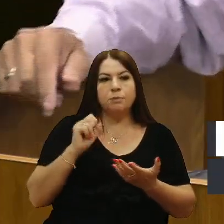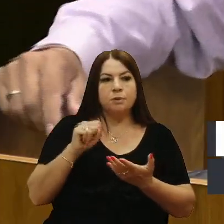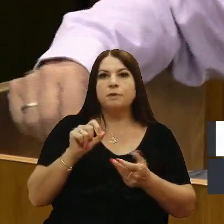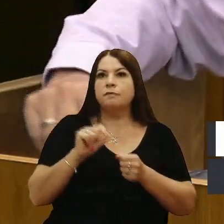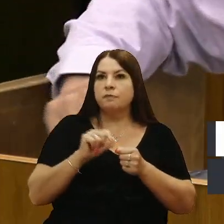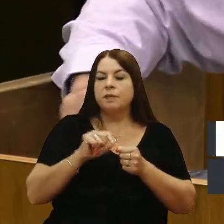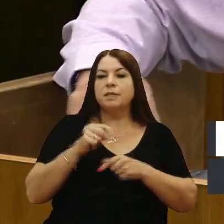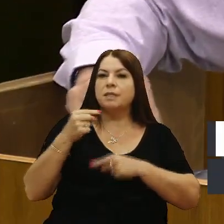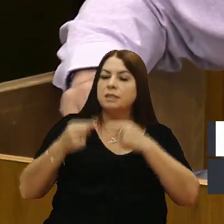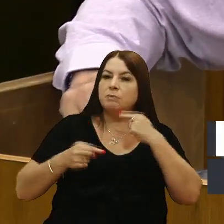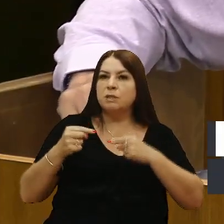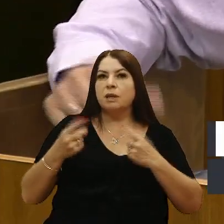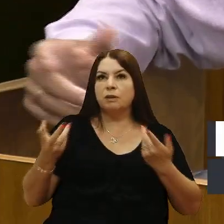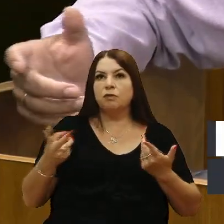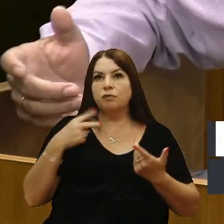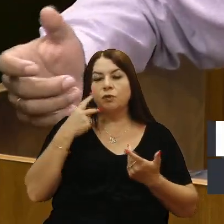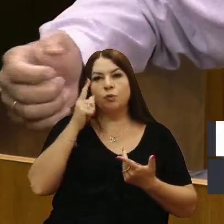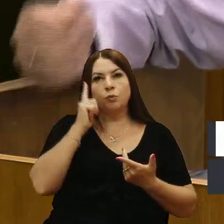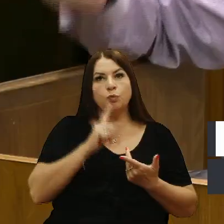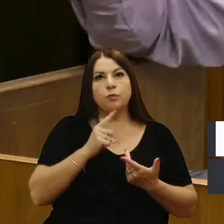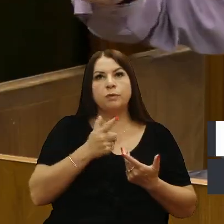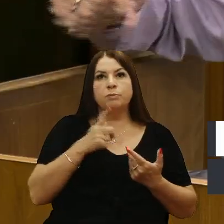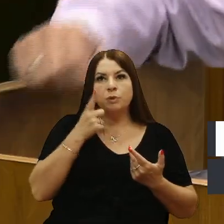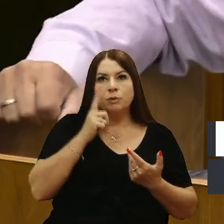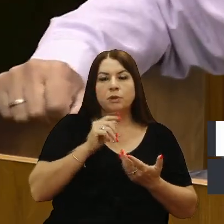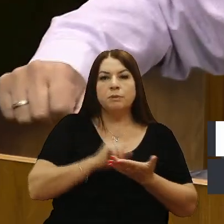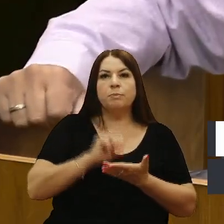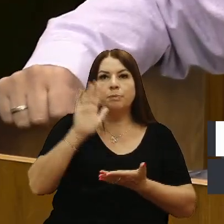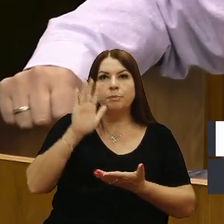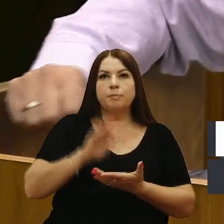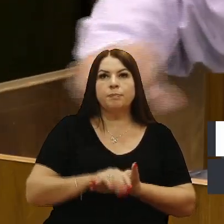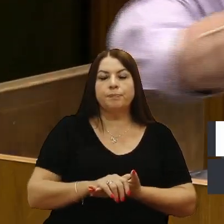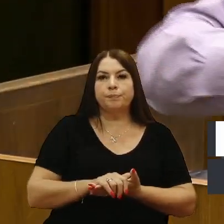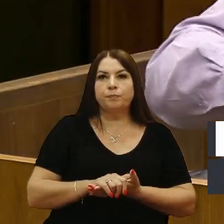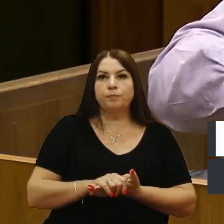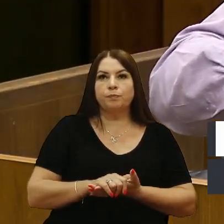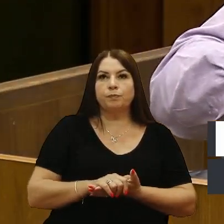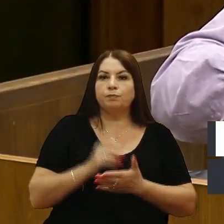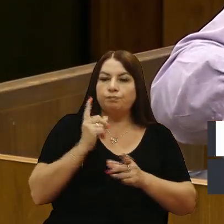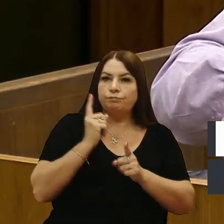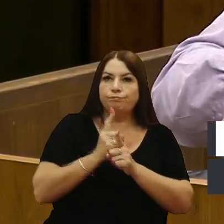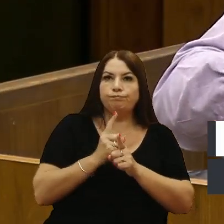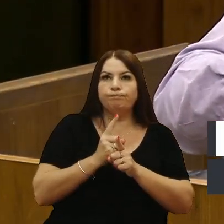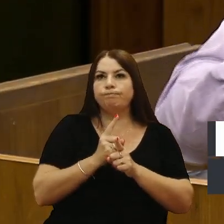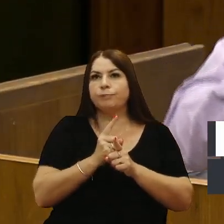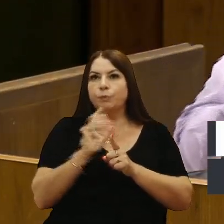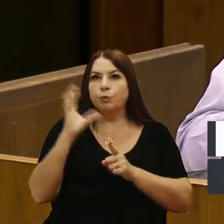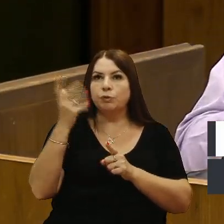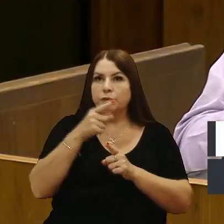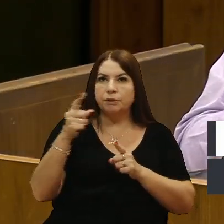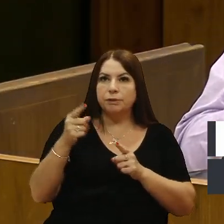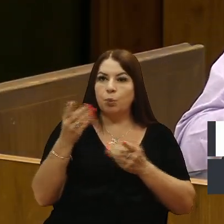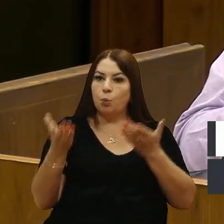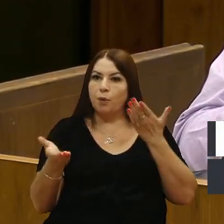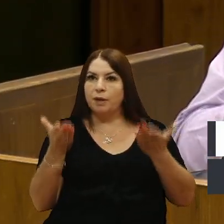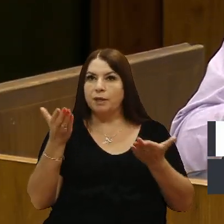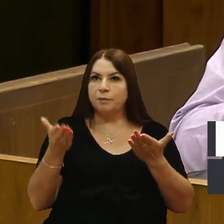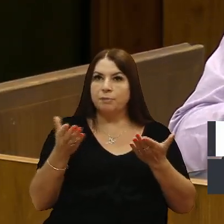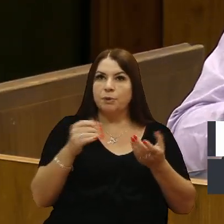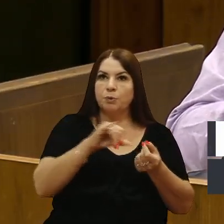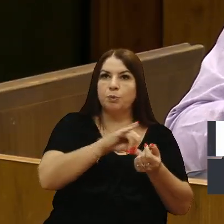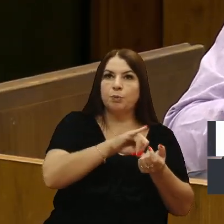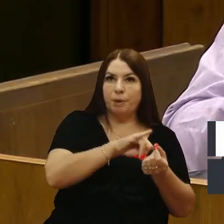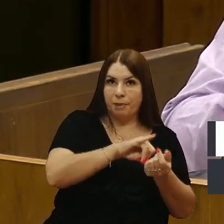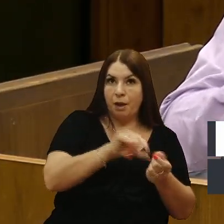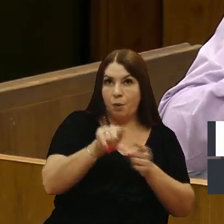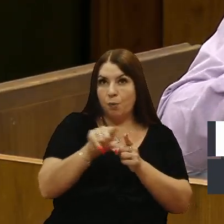fazer esse debate, vereador Lucas, para que a gente consiga achar um meio termo para tudo isso, achar o equilíbrio entre o capital e o trabalho,